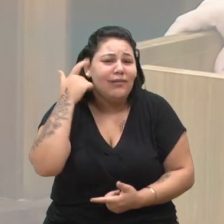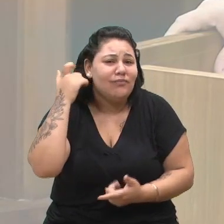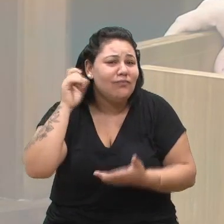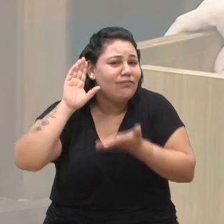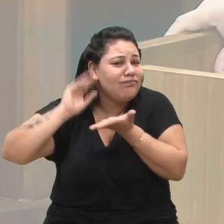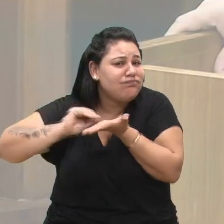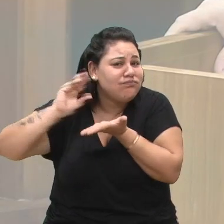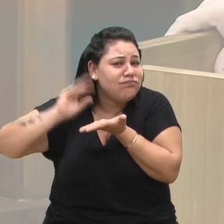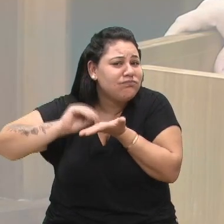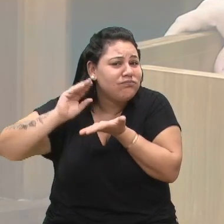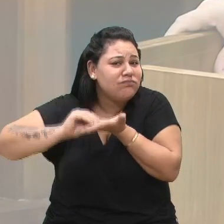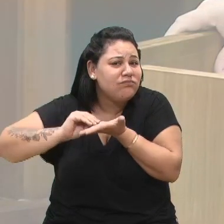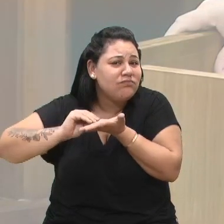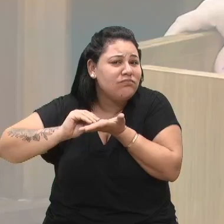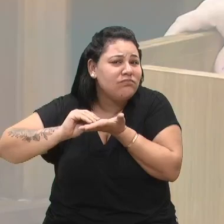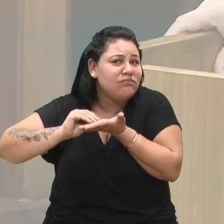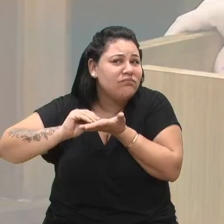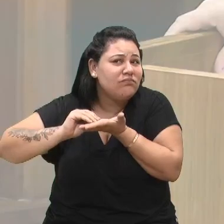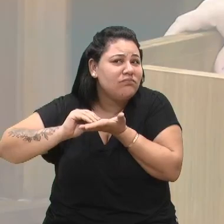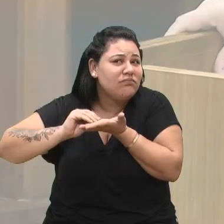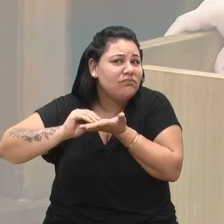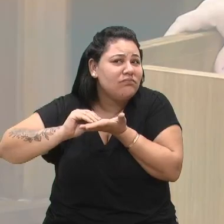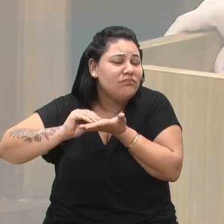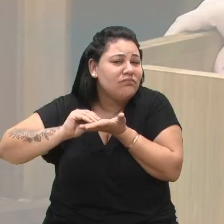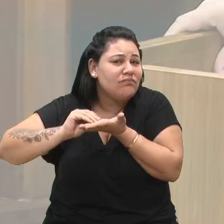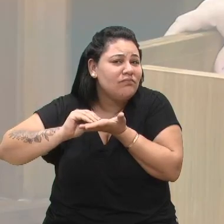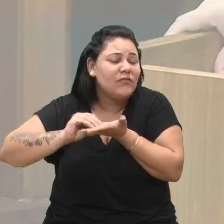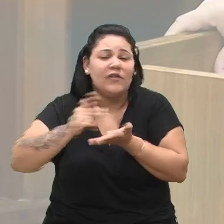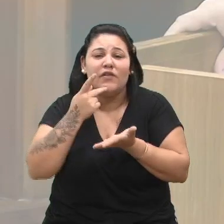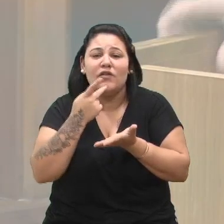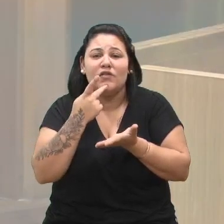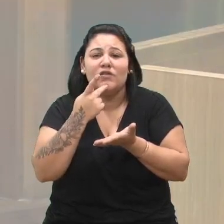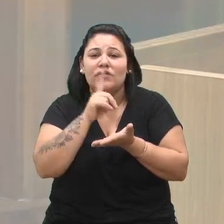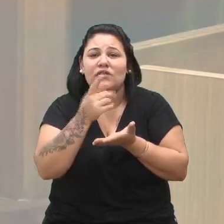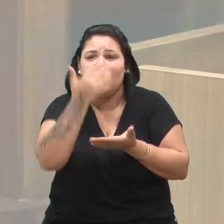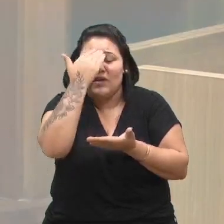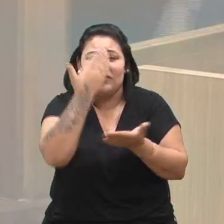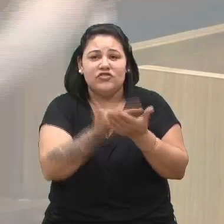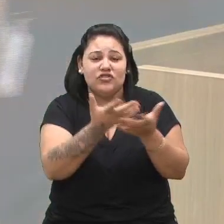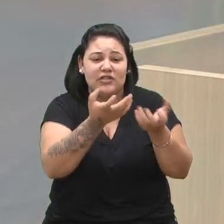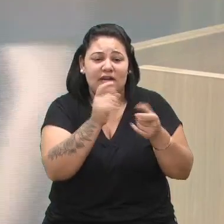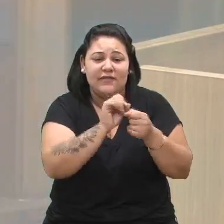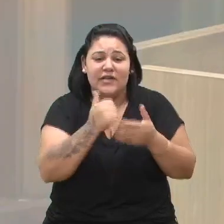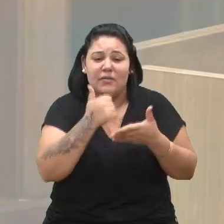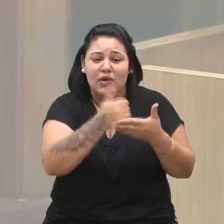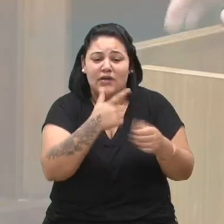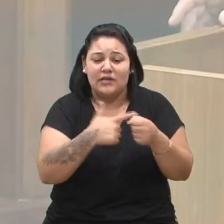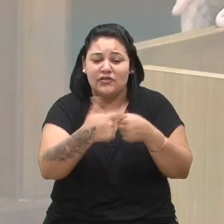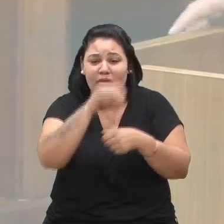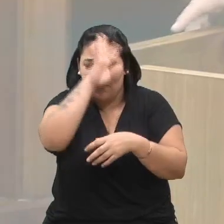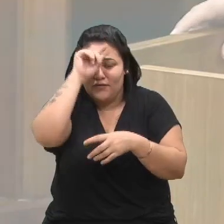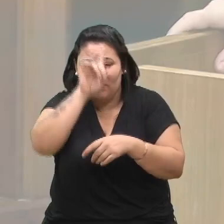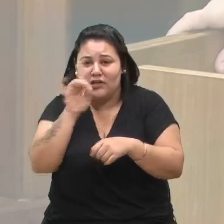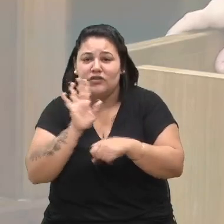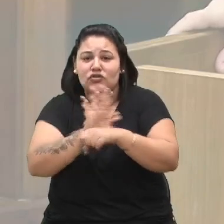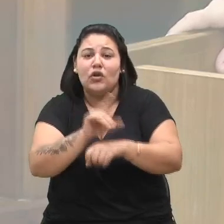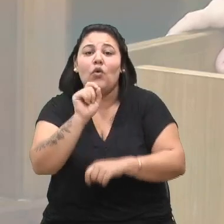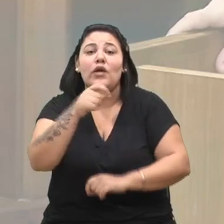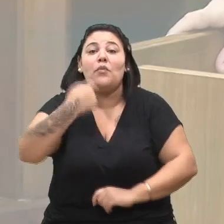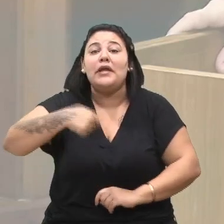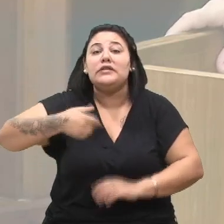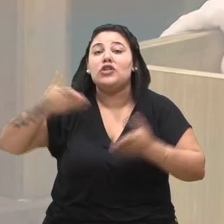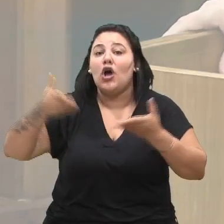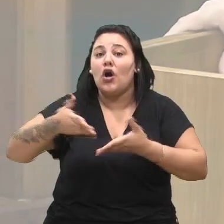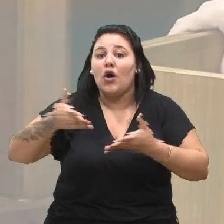ano e dizer, olha, eu não acredito que a gente queira fazer alguma coisa para a cidade e a prefeitura não ajuda a localizar, então. Então, o que eu estou precisando agora?